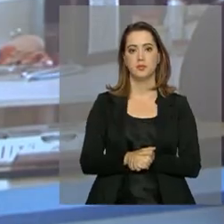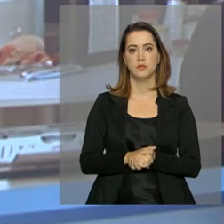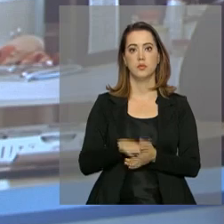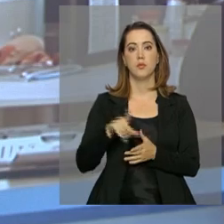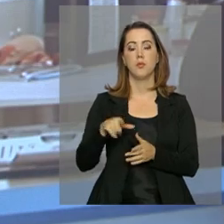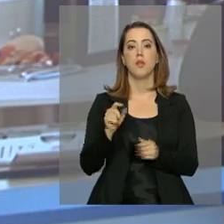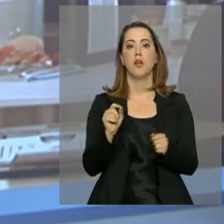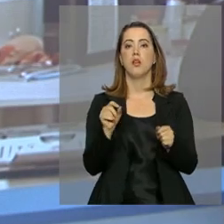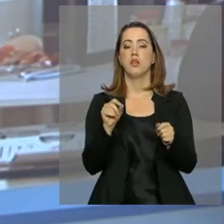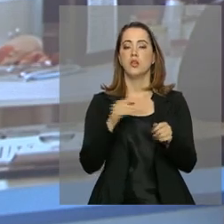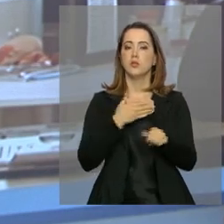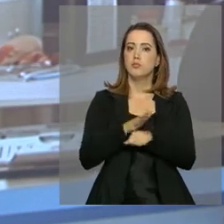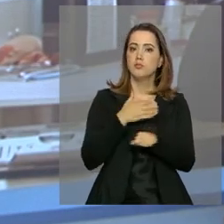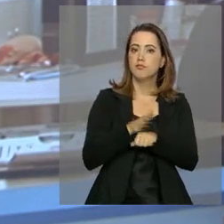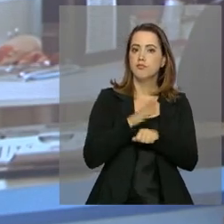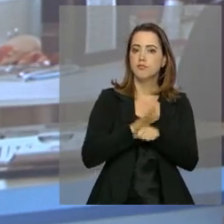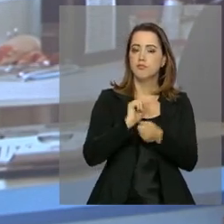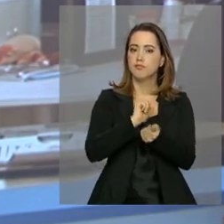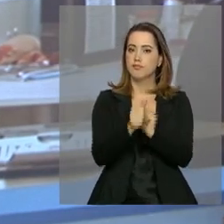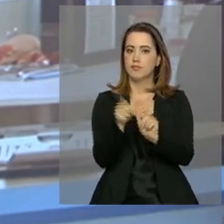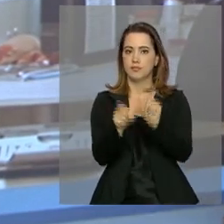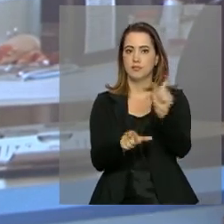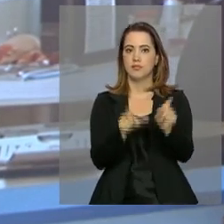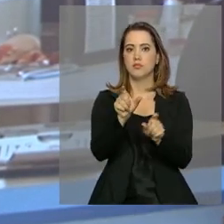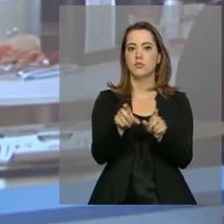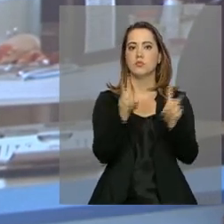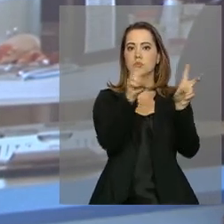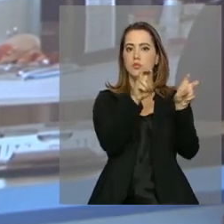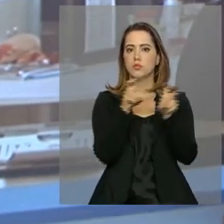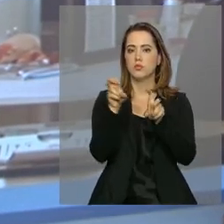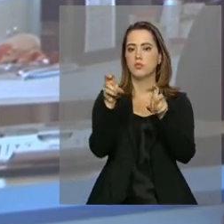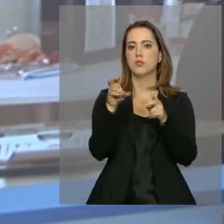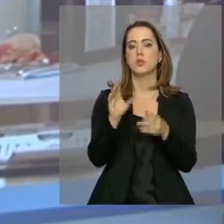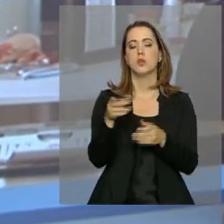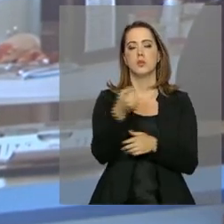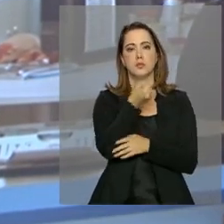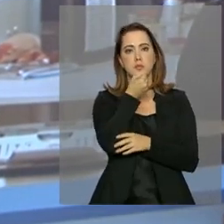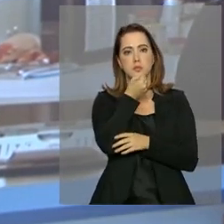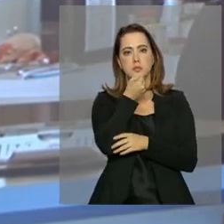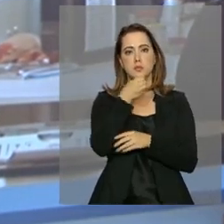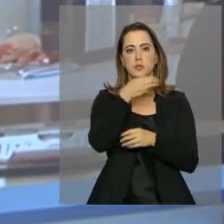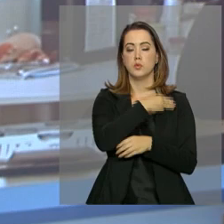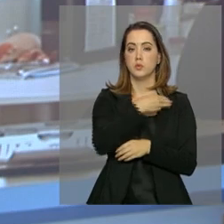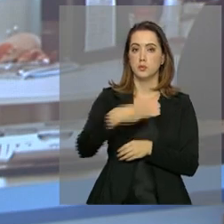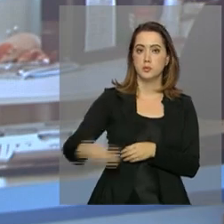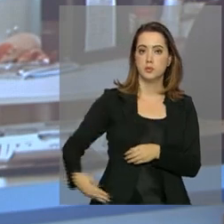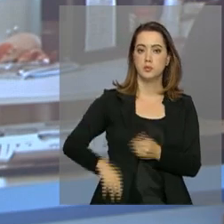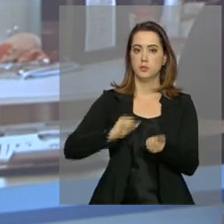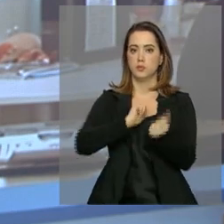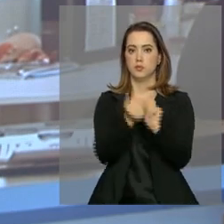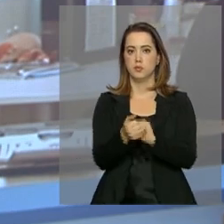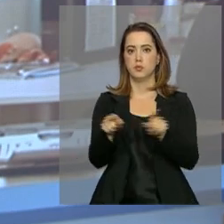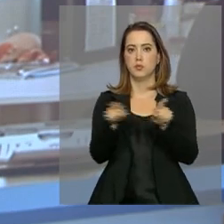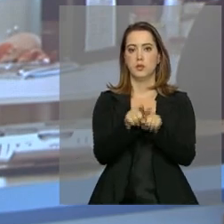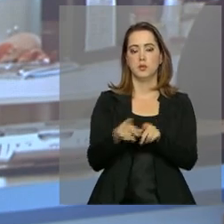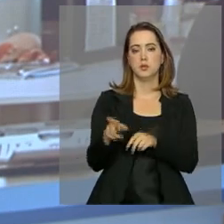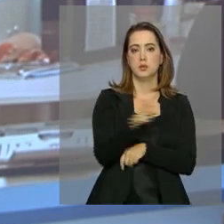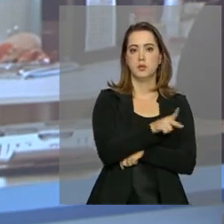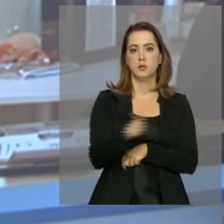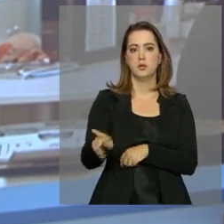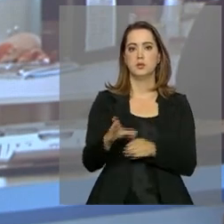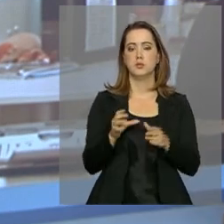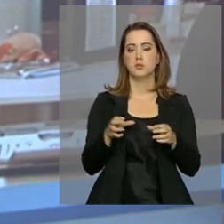formação de atletas de alto rendimento foi um dos temas da coletiva do ministro do esporte Leonardo Pani e do presidente do comitê